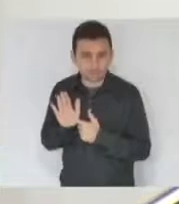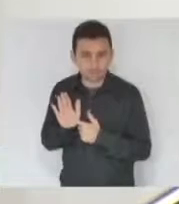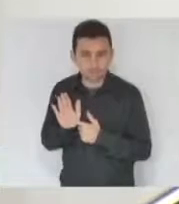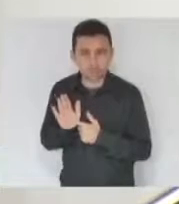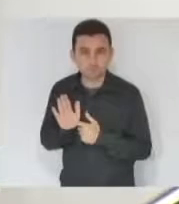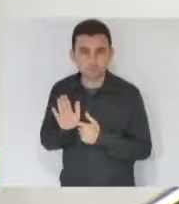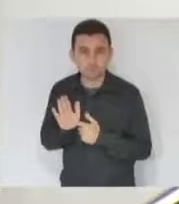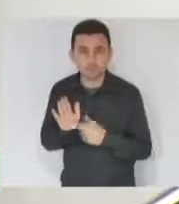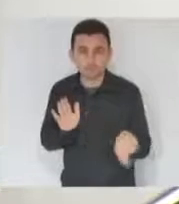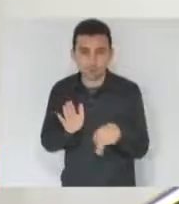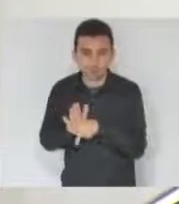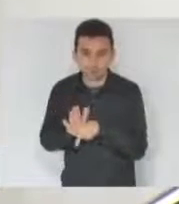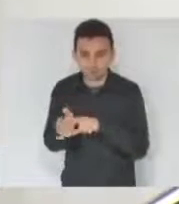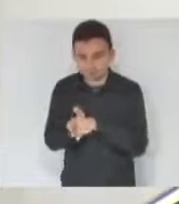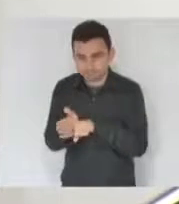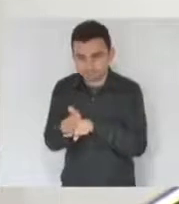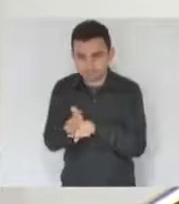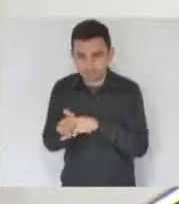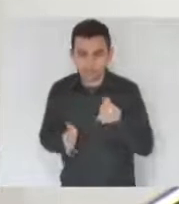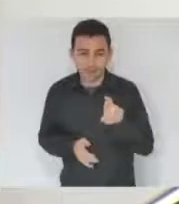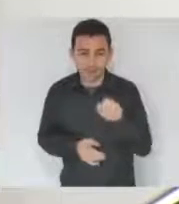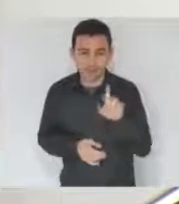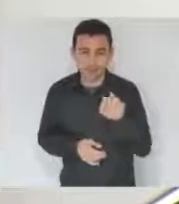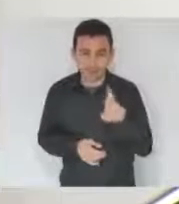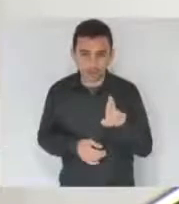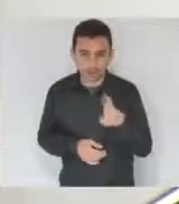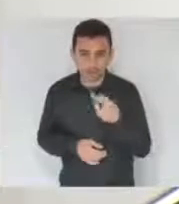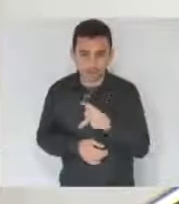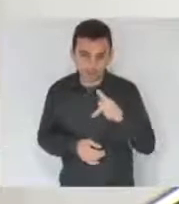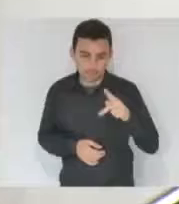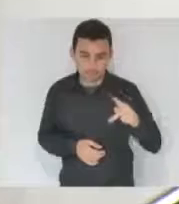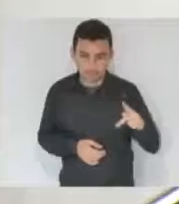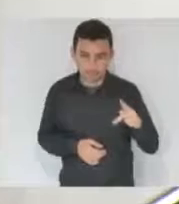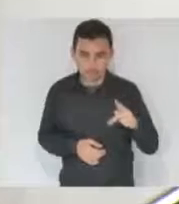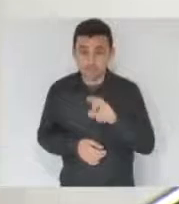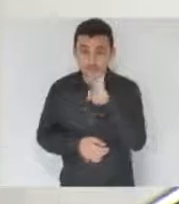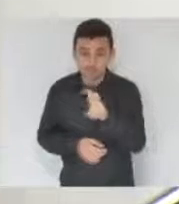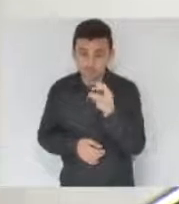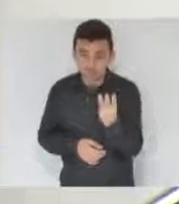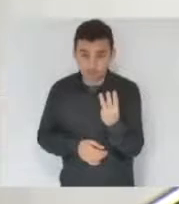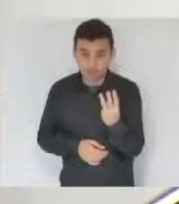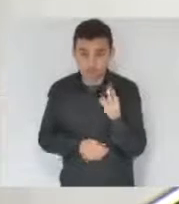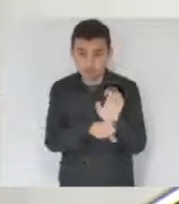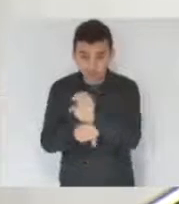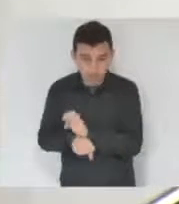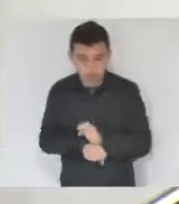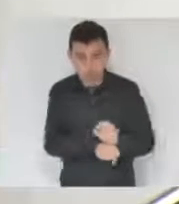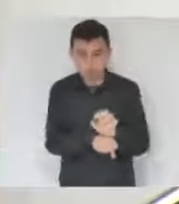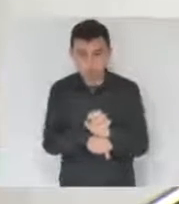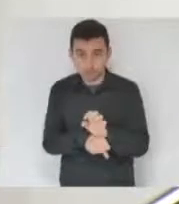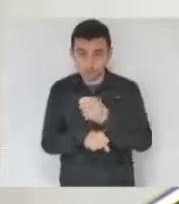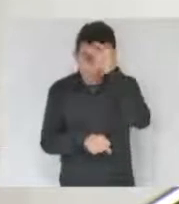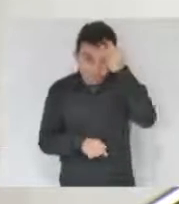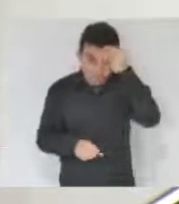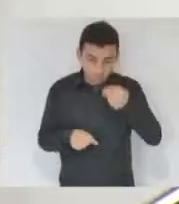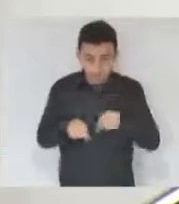segundo o levantamento da consultoria Radar PPPs, dos 53 estados e prefeituras que têm esse tipo de parceria